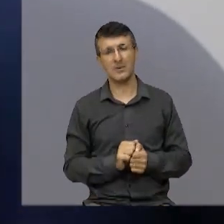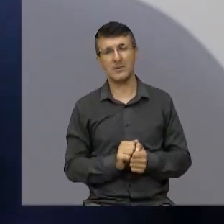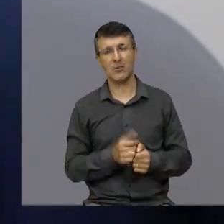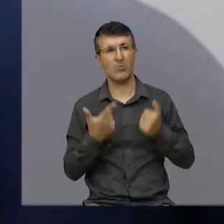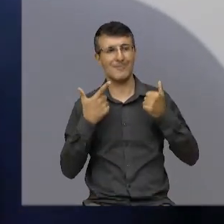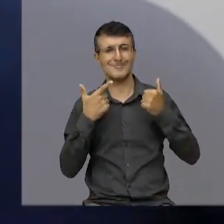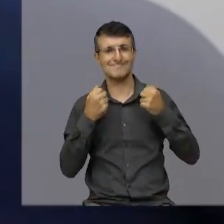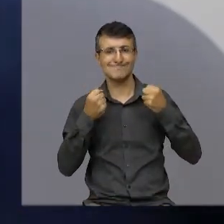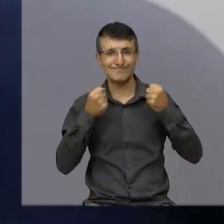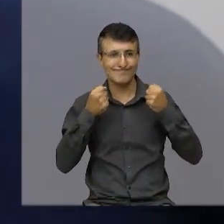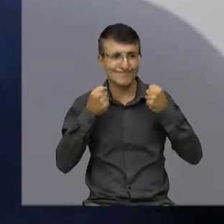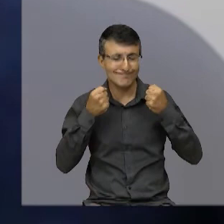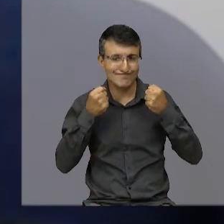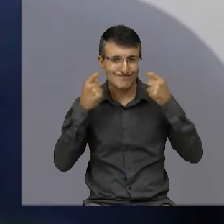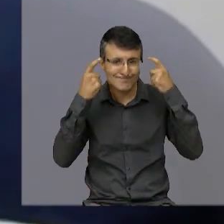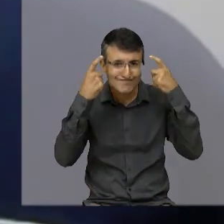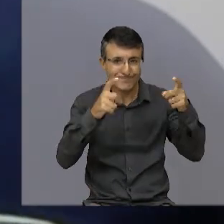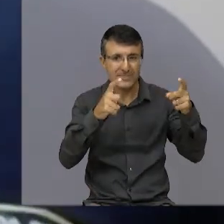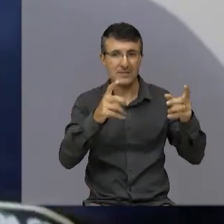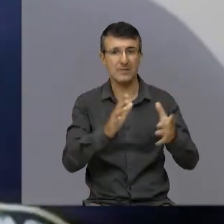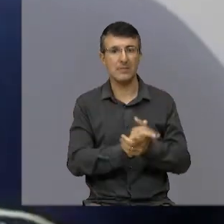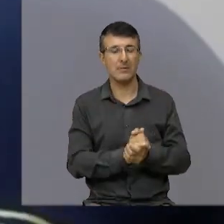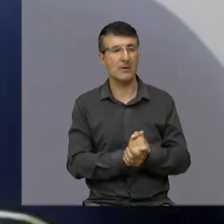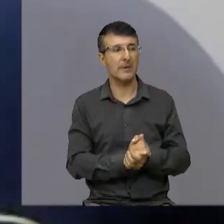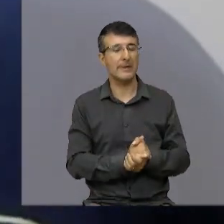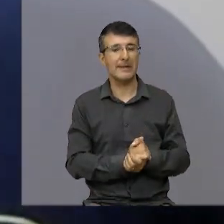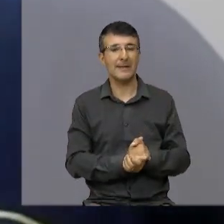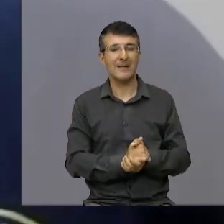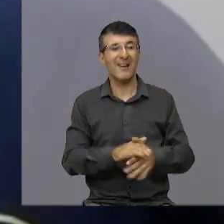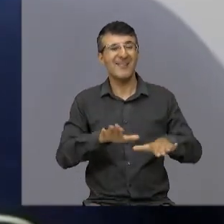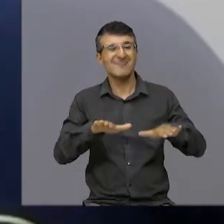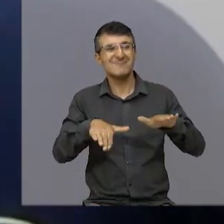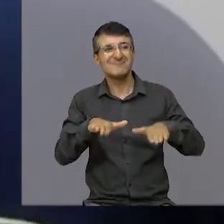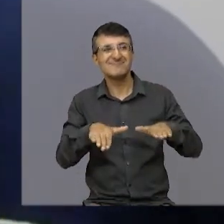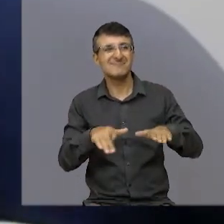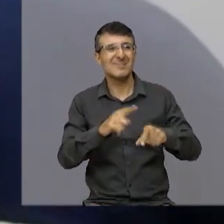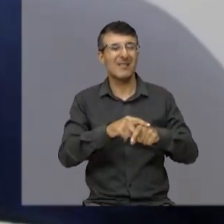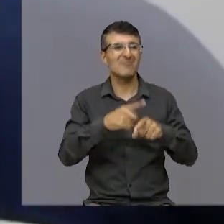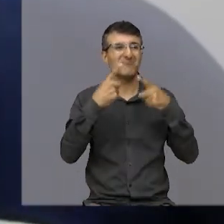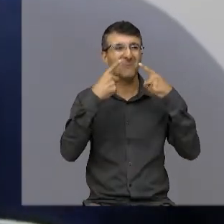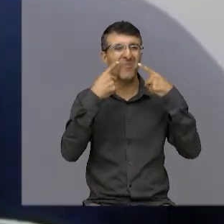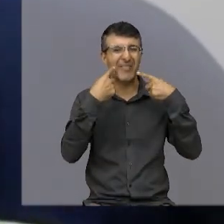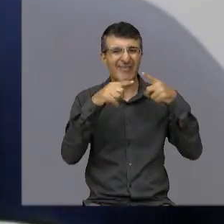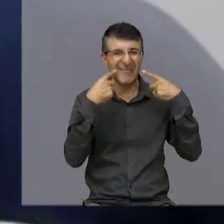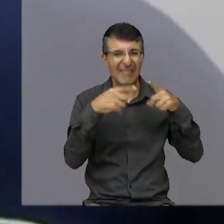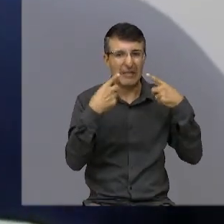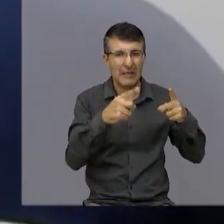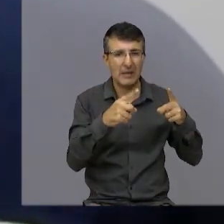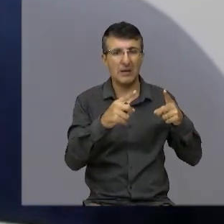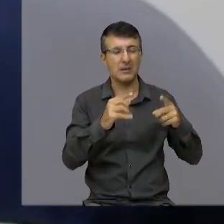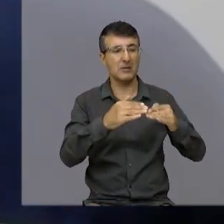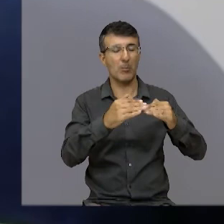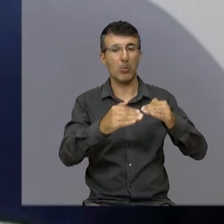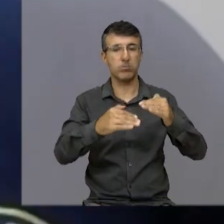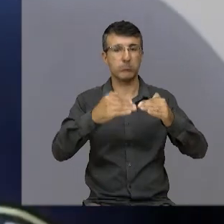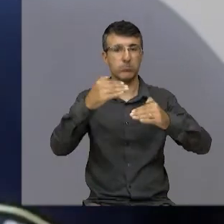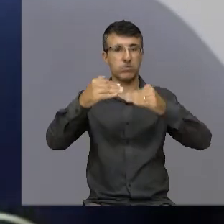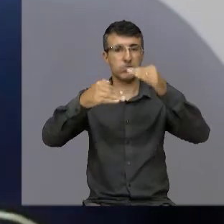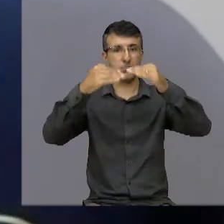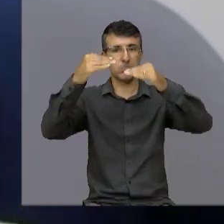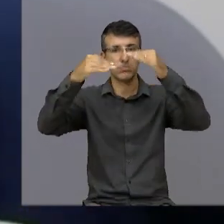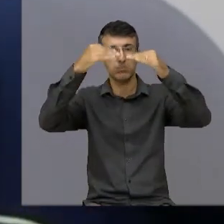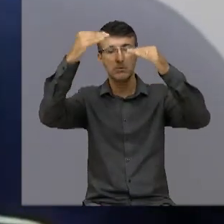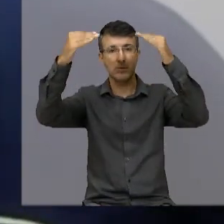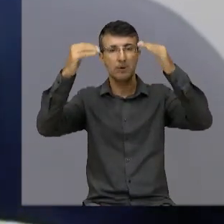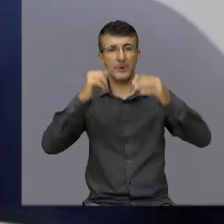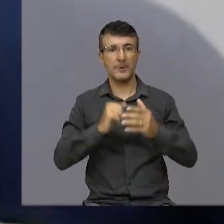numa brincadeira, num xingamento, e depois, como a doutora mesmo disse, ela vai evoluindo para